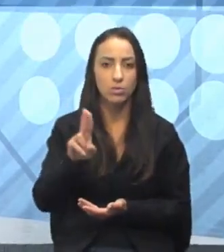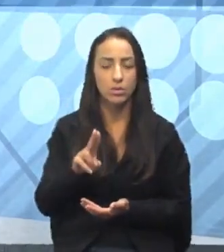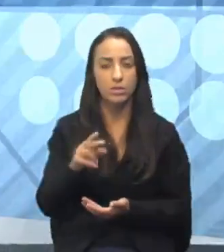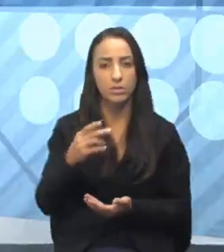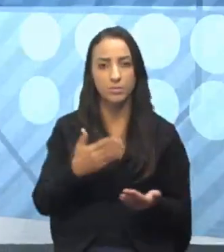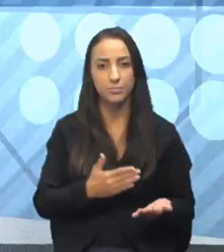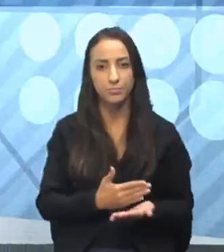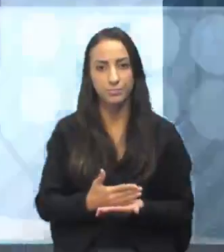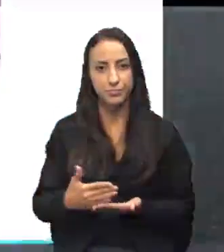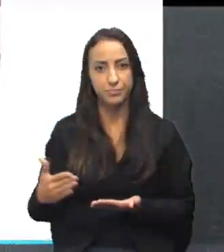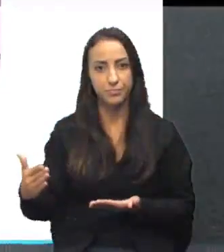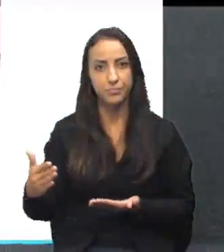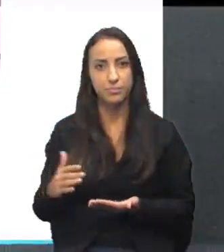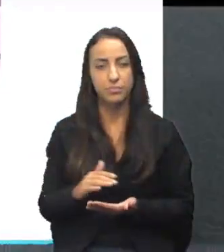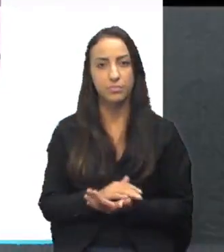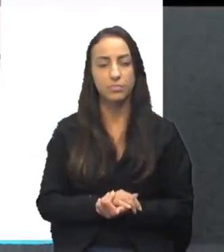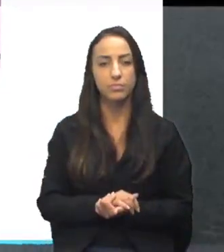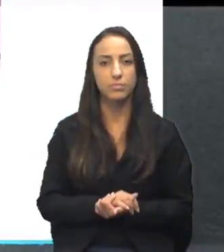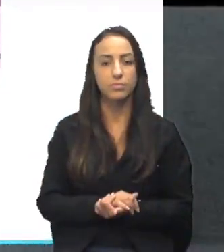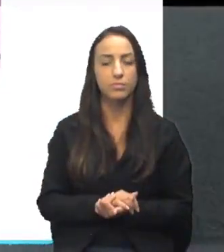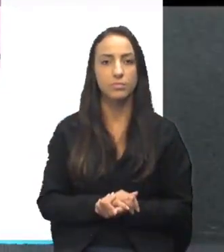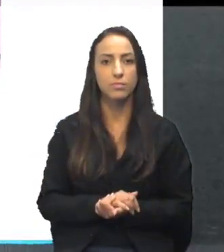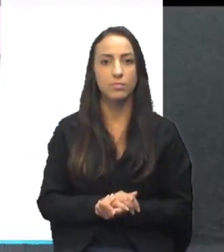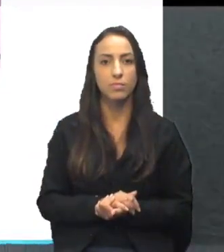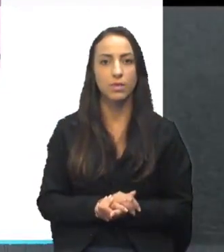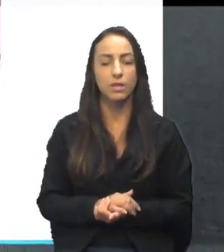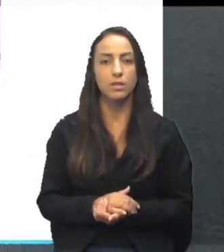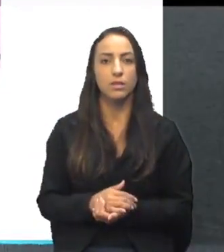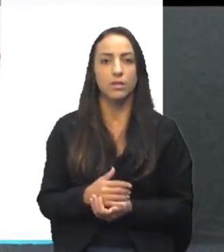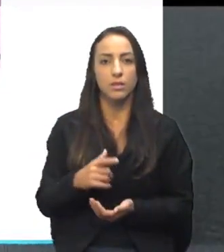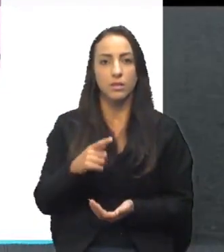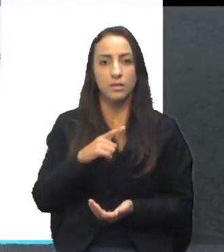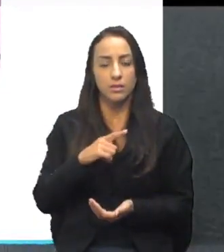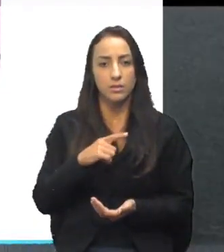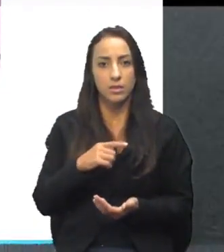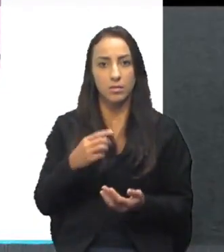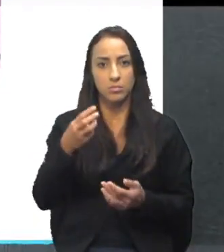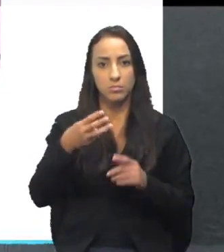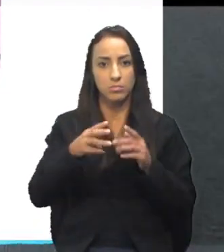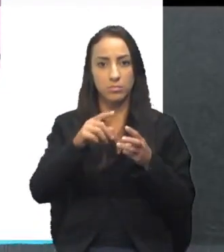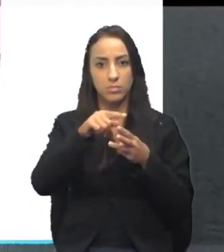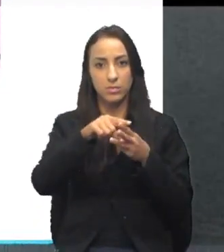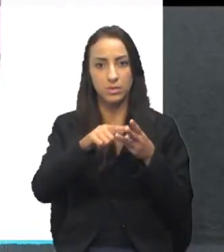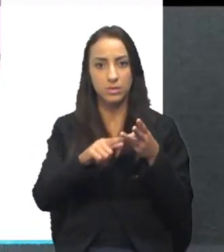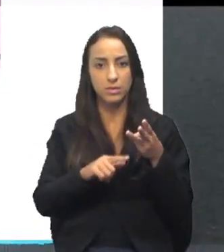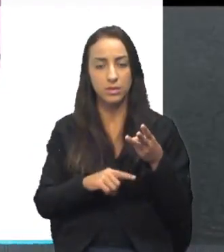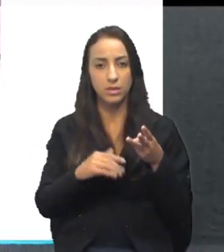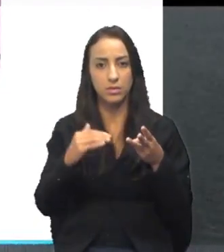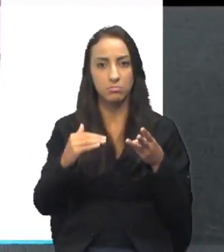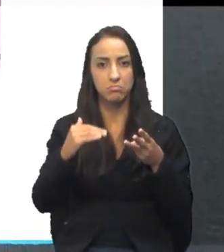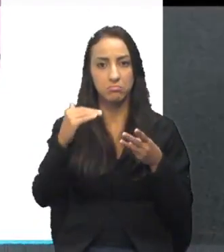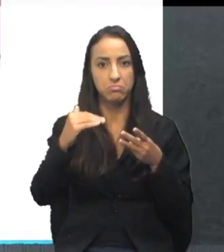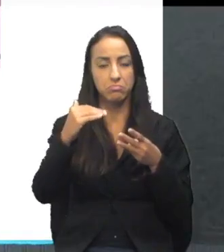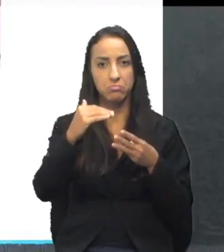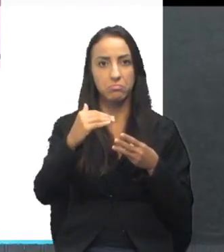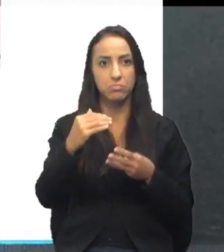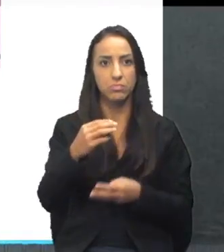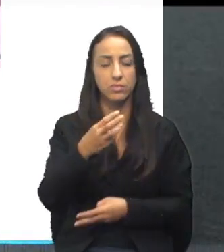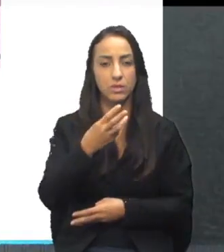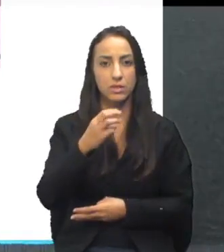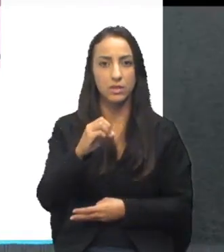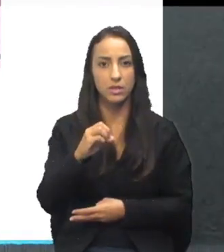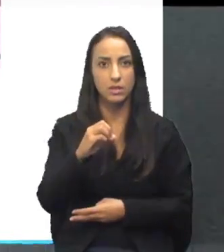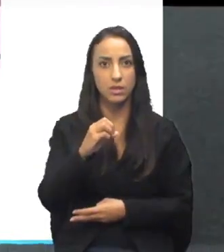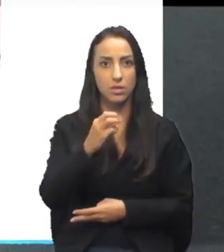Vamos adiante. Nós temos, então, esses três alturas de cabeceira